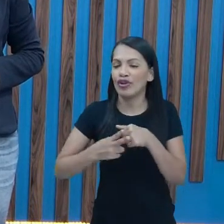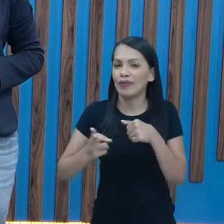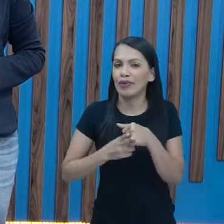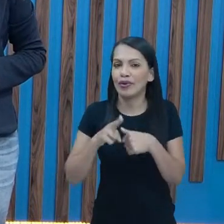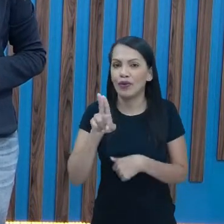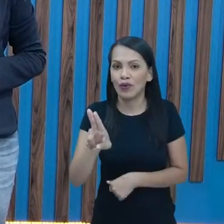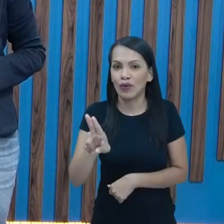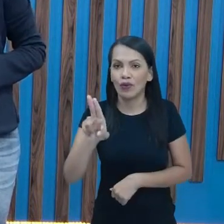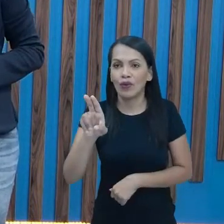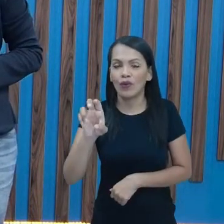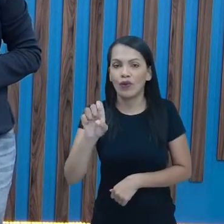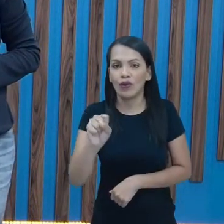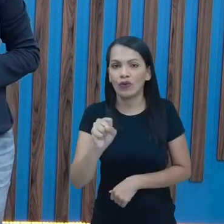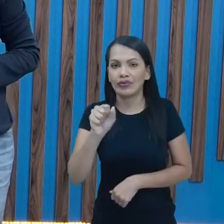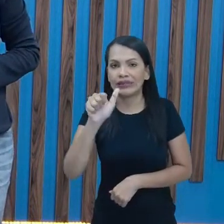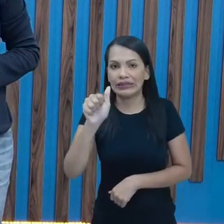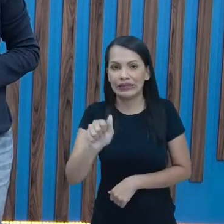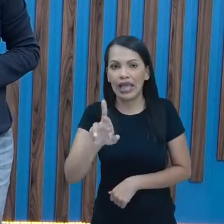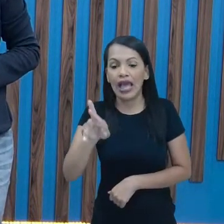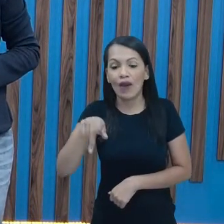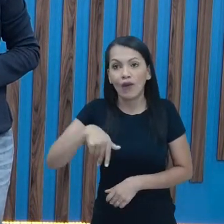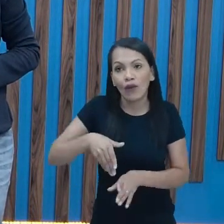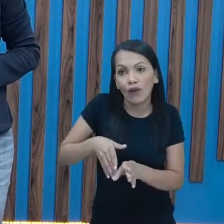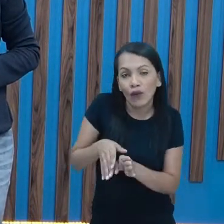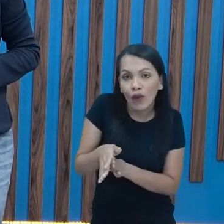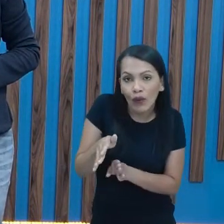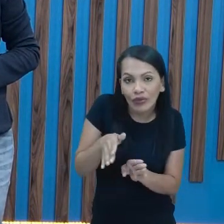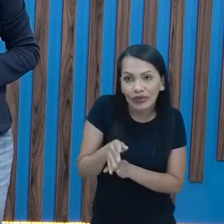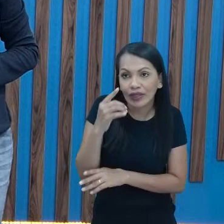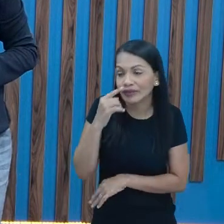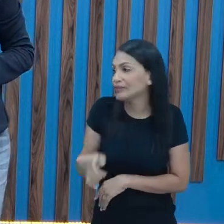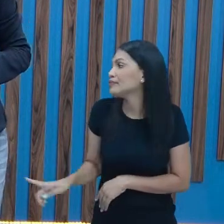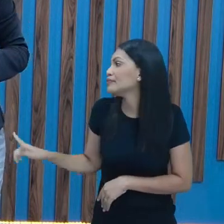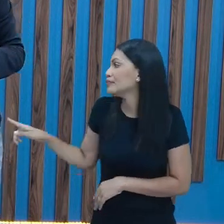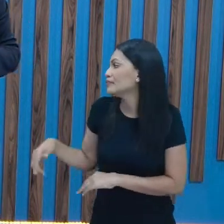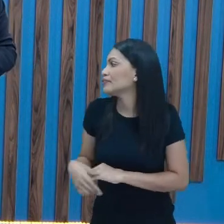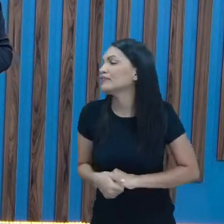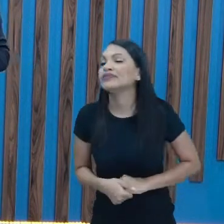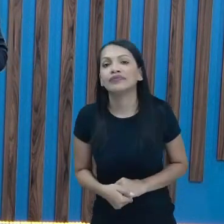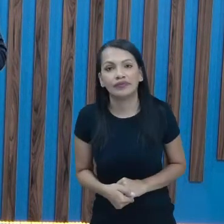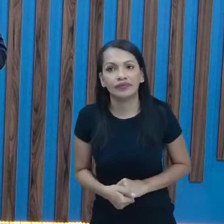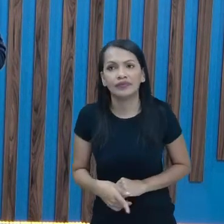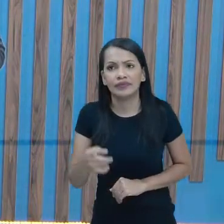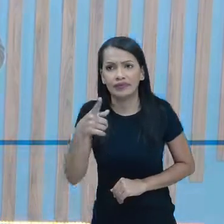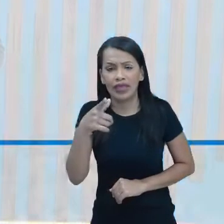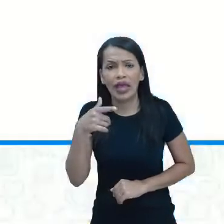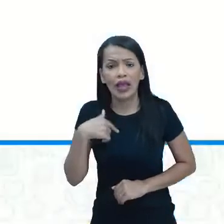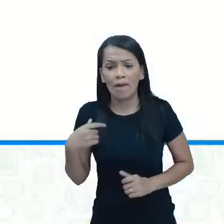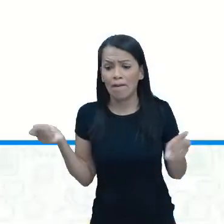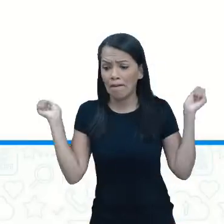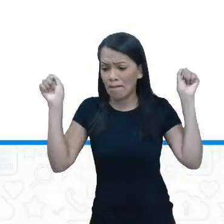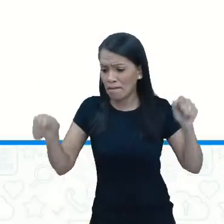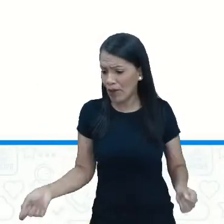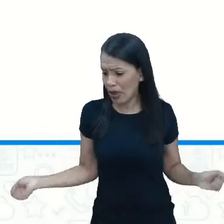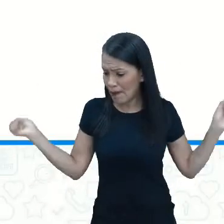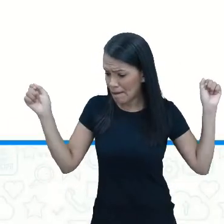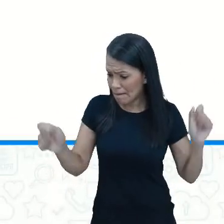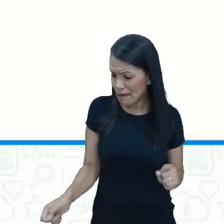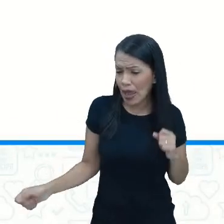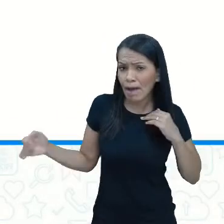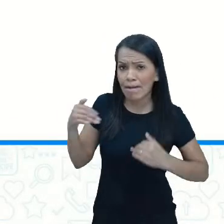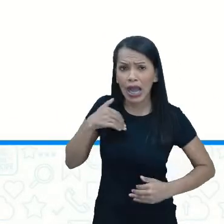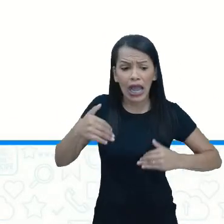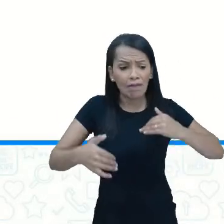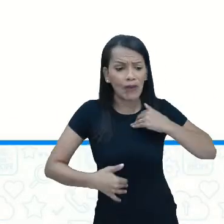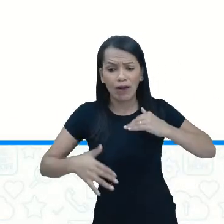É um conselho que está dando. Um outro. Exercite o corpo. Percebam aí a